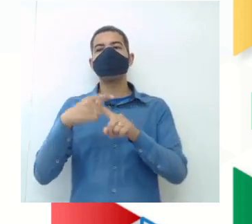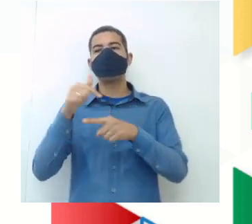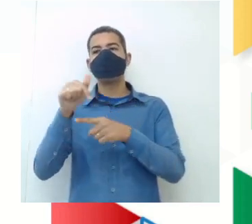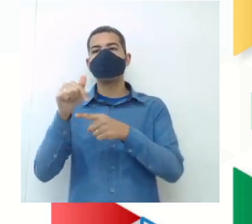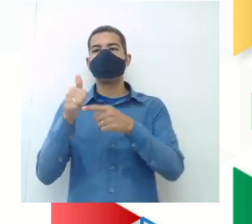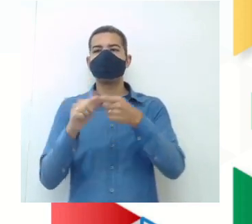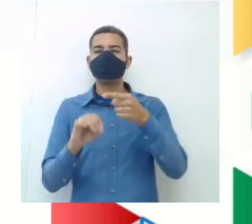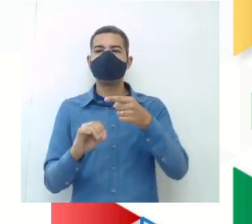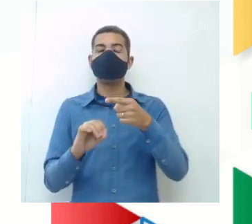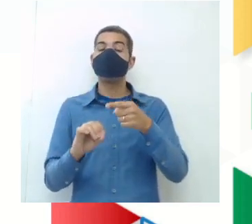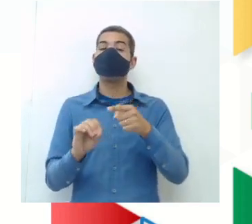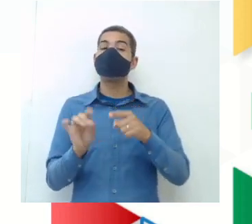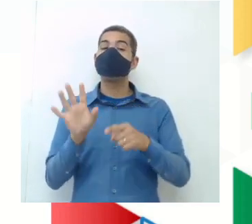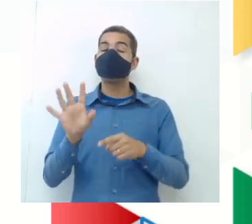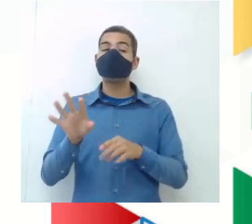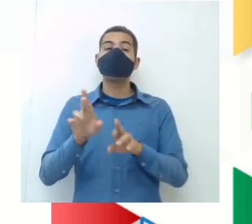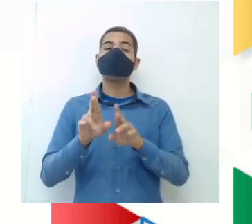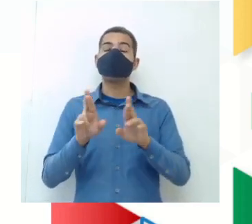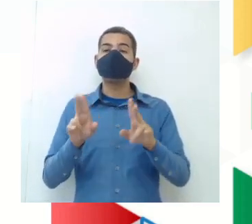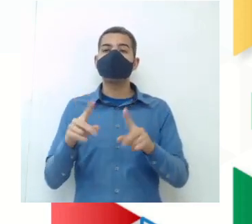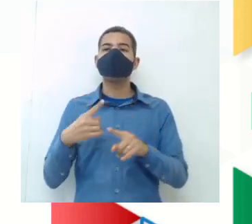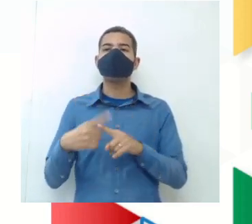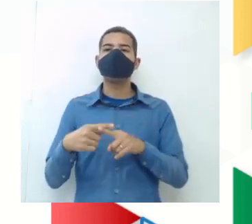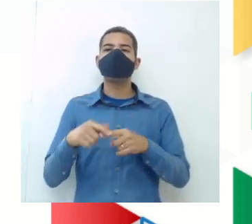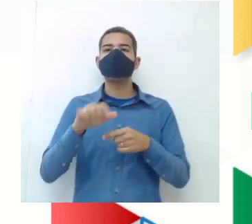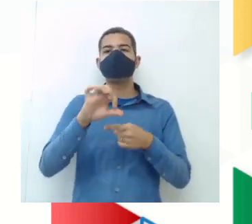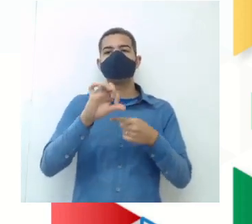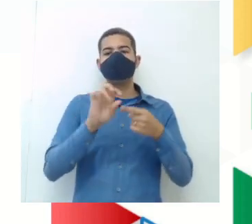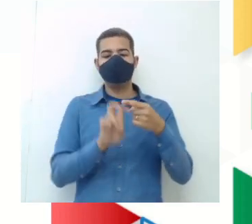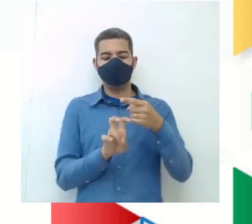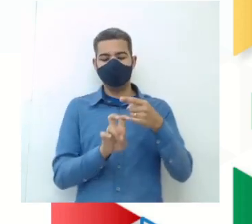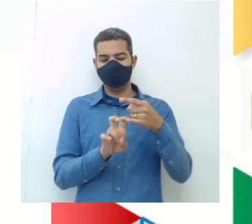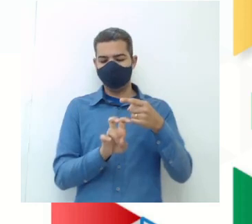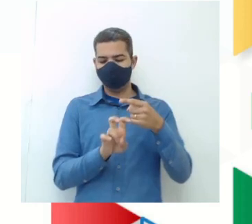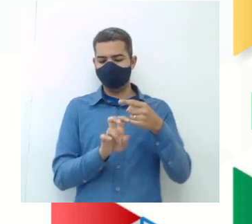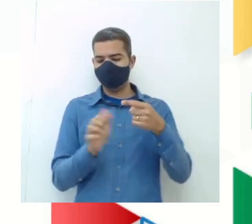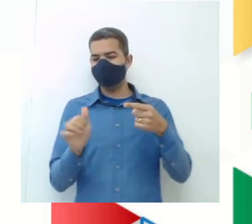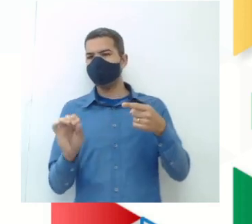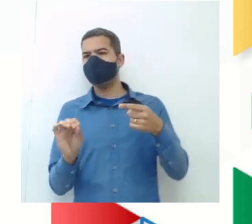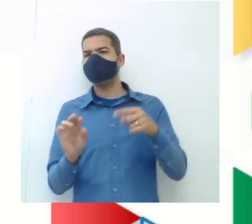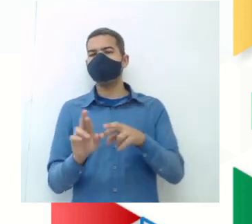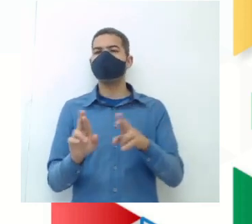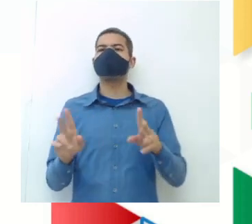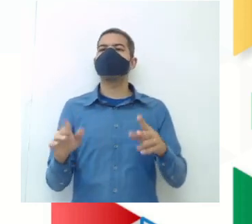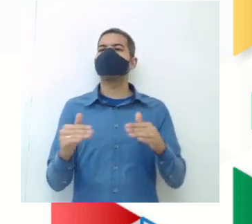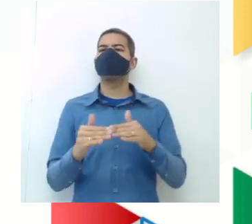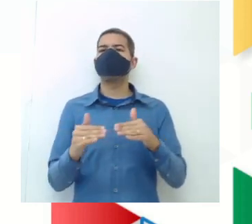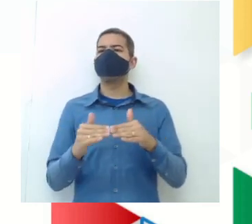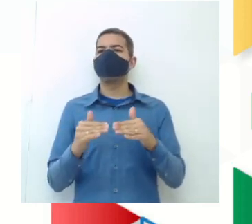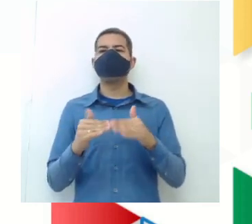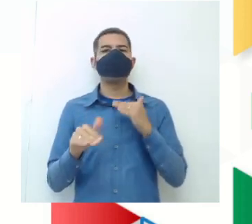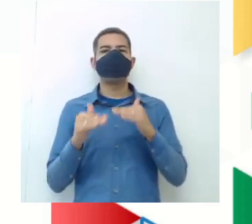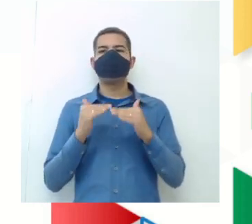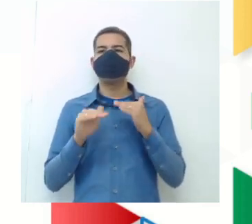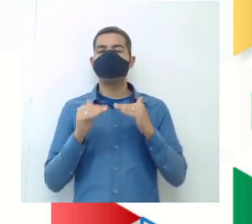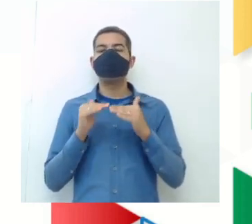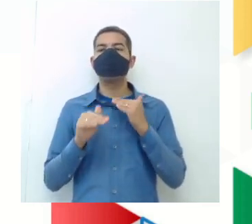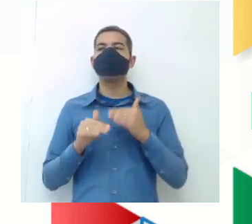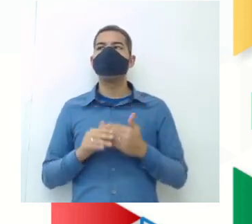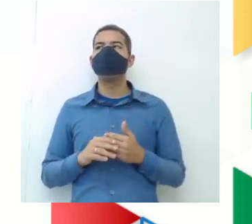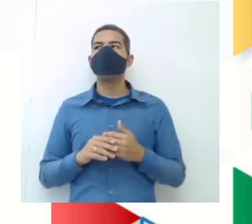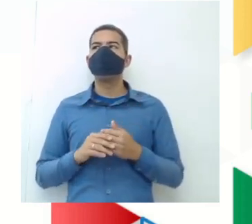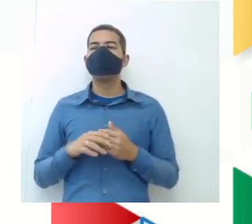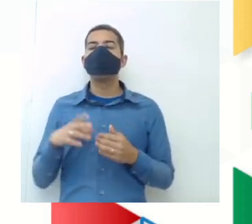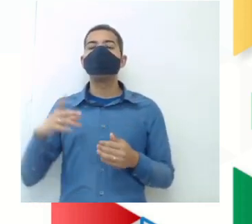décimos. Só que tem um detalhe, ó. 9/5 com 7 décimos não está batendo o denominador. Então, eu